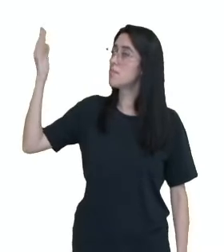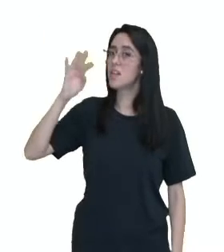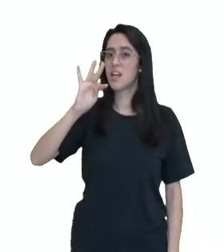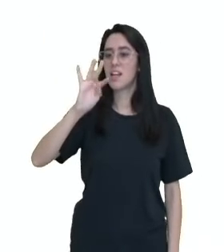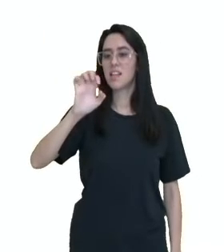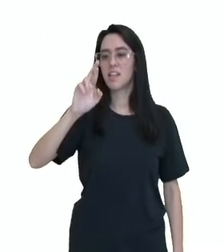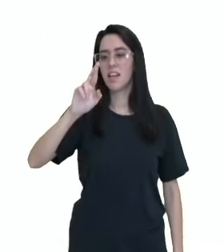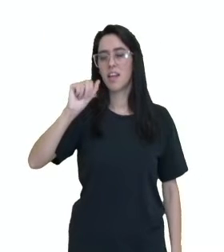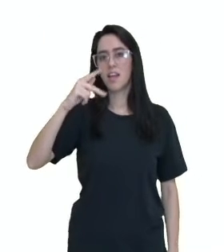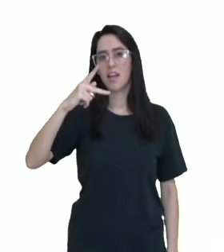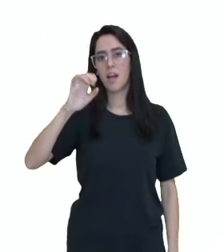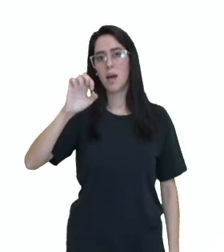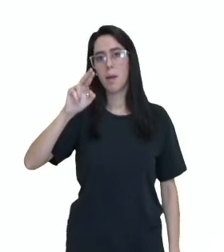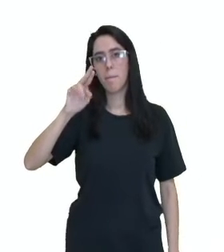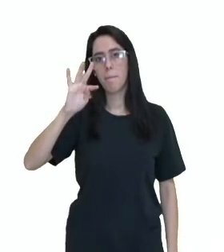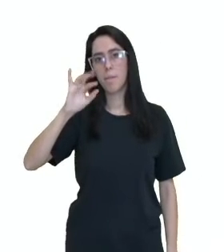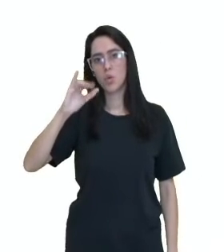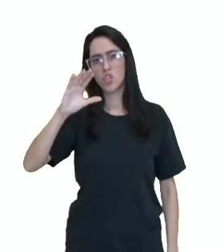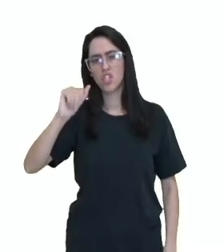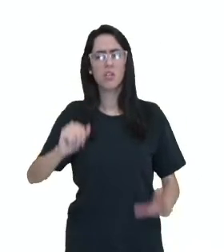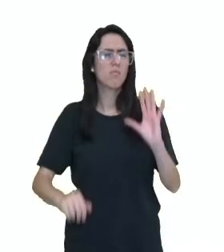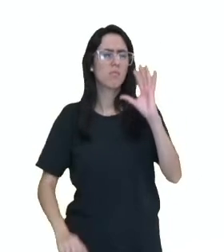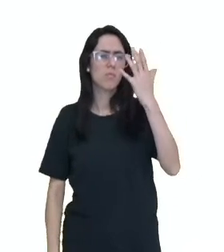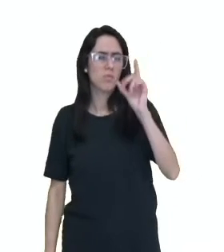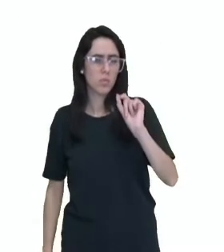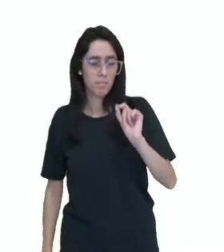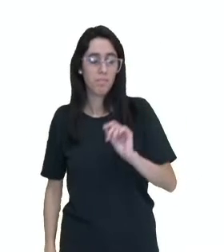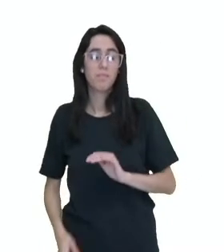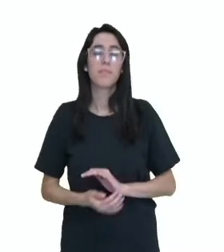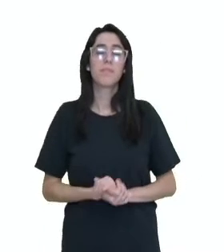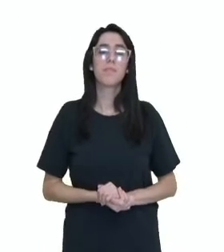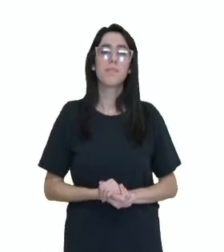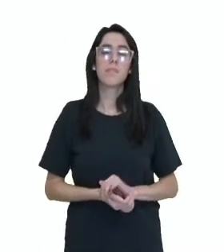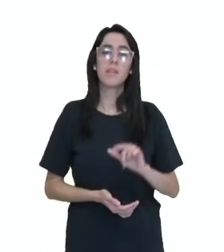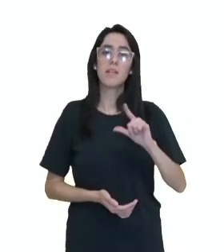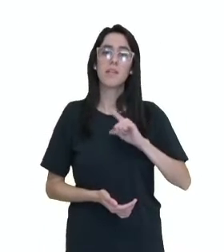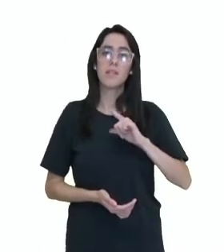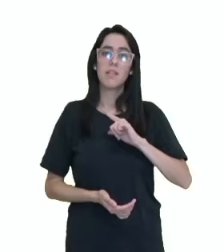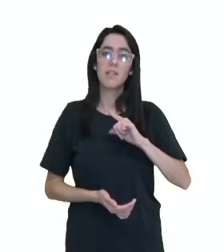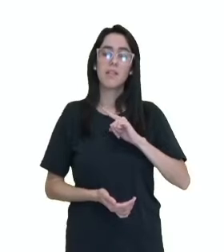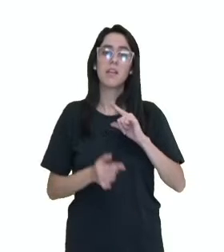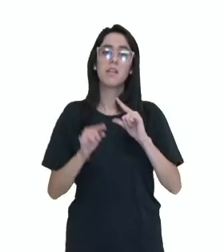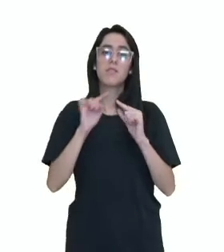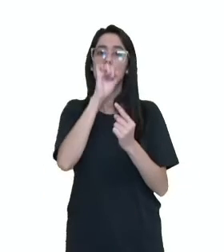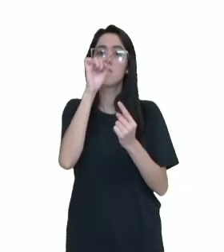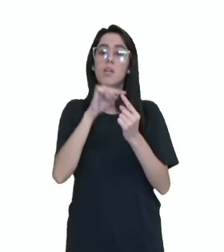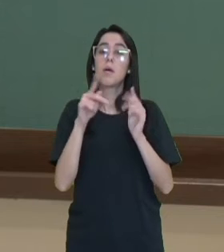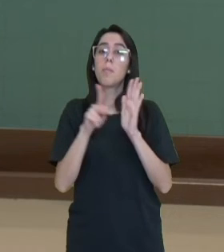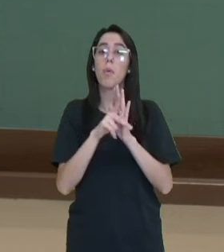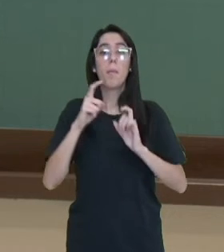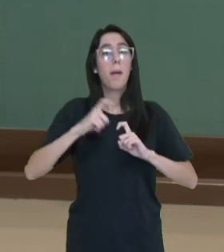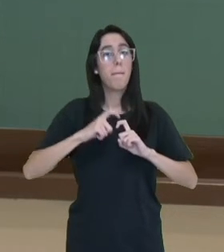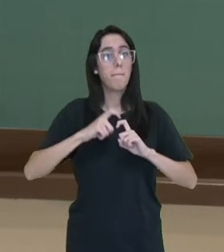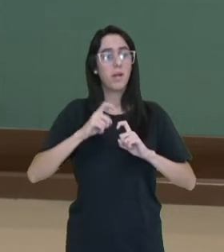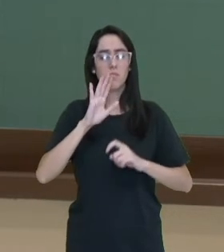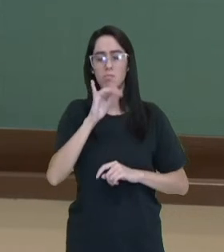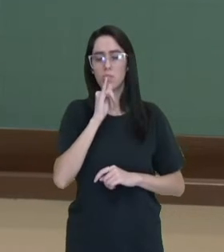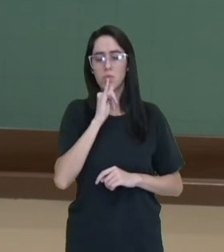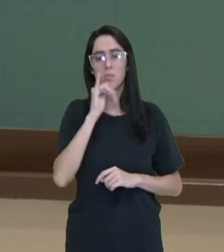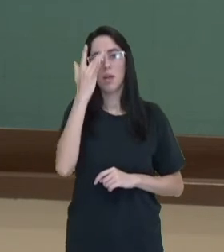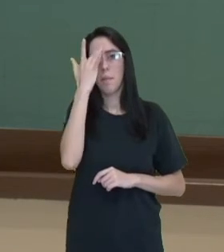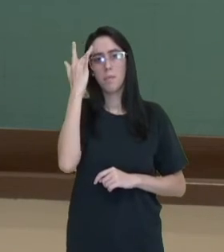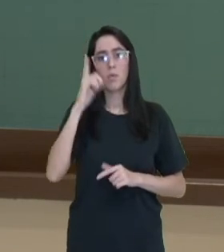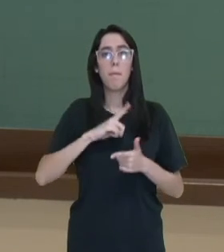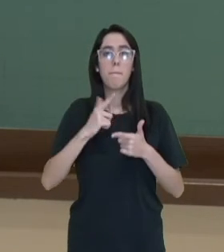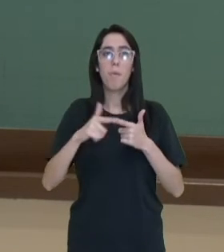com células-tronco. O que acontece? Na terapêutica, ela tem com finalidade médica. Então, por exemplo, uma pessoa tem um problema